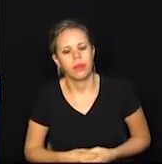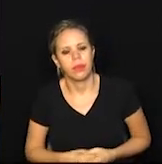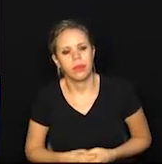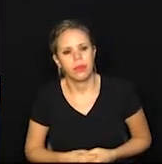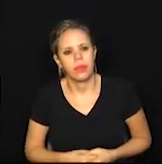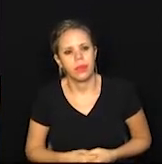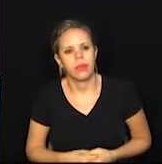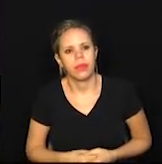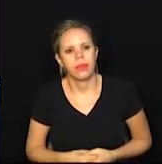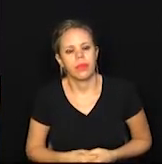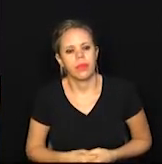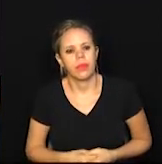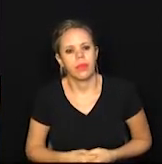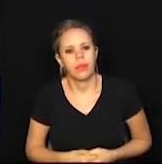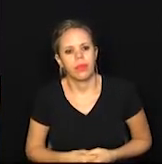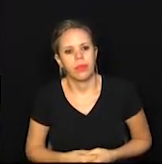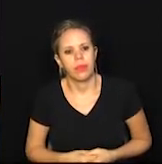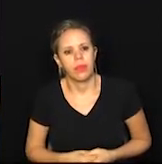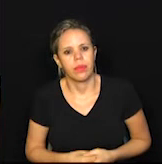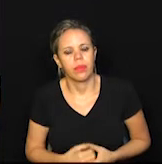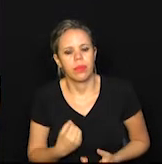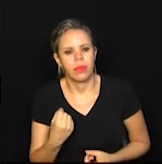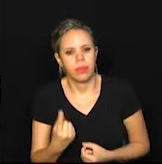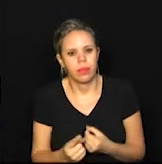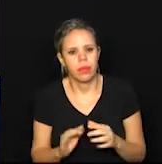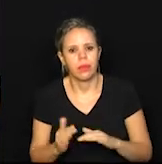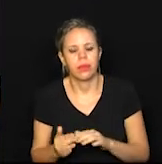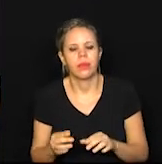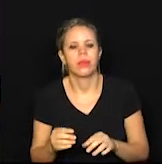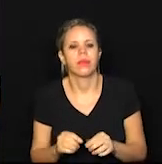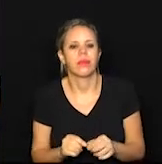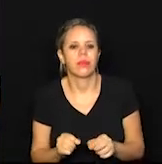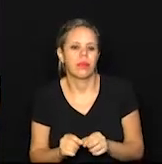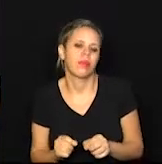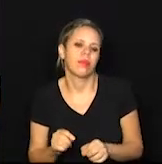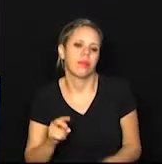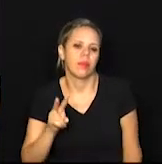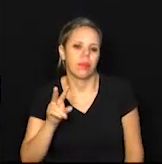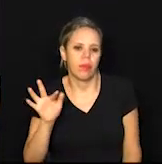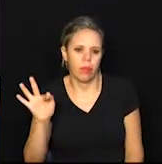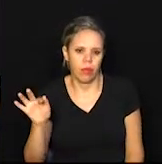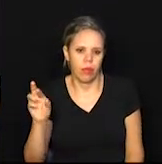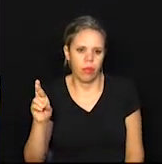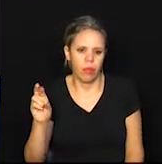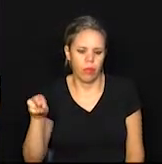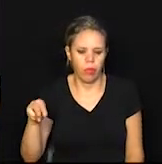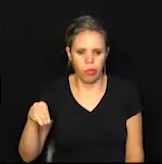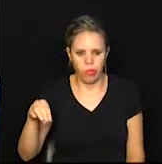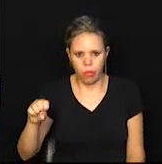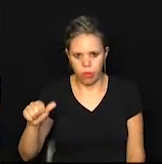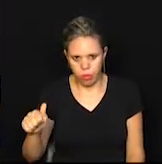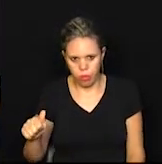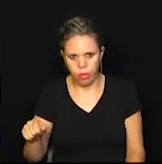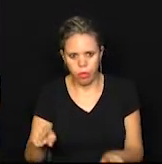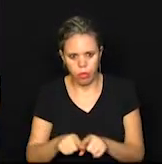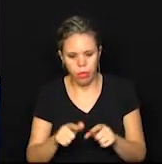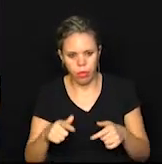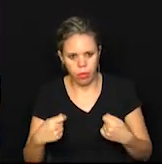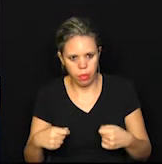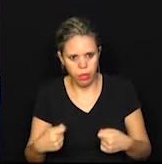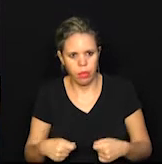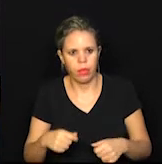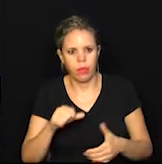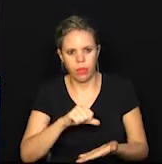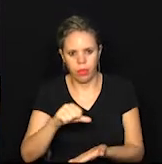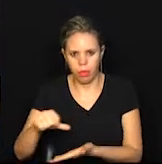Dorival Daniel Wright, que é lá no São Vicente, na Vila Formosa, também é outro local que é necessidade da região,